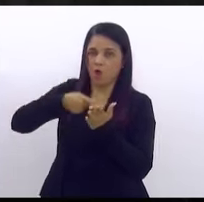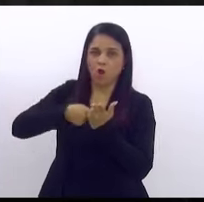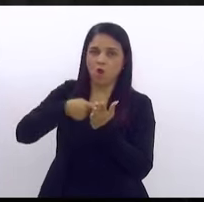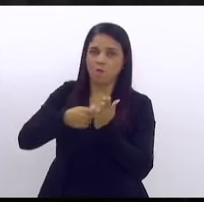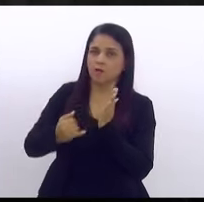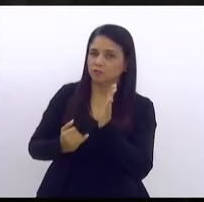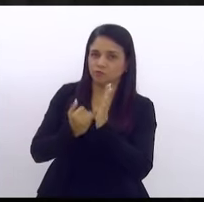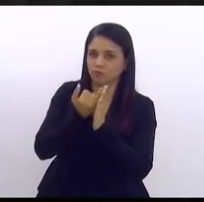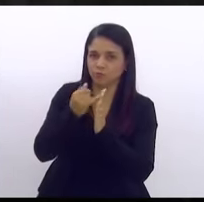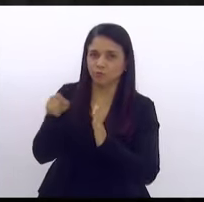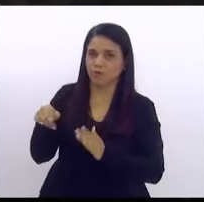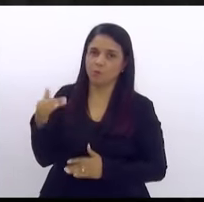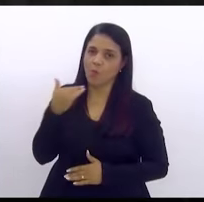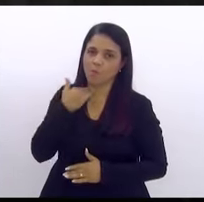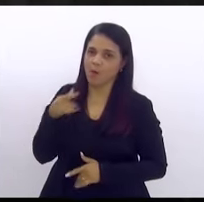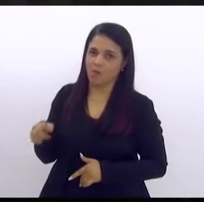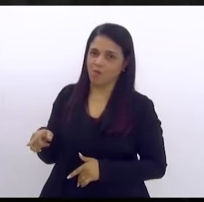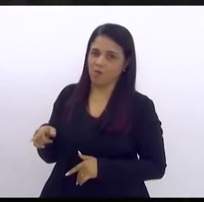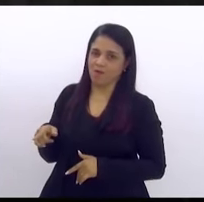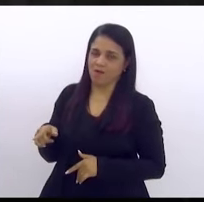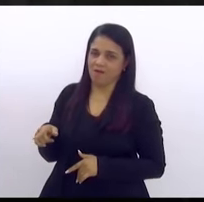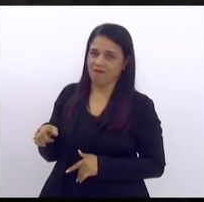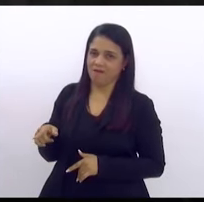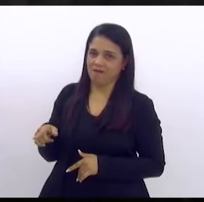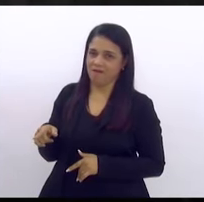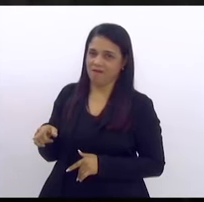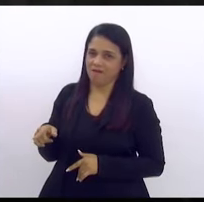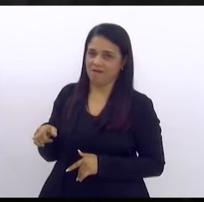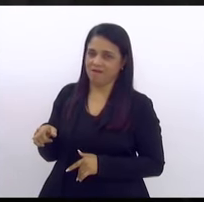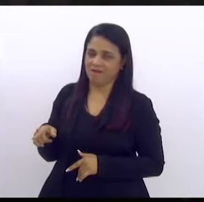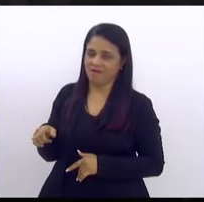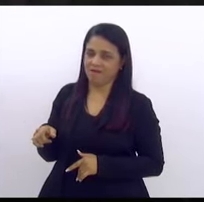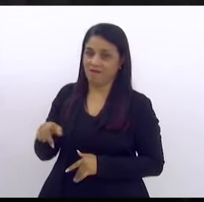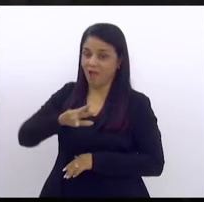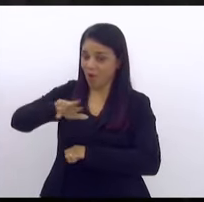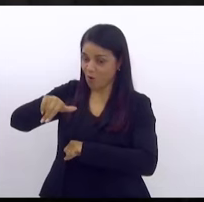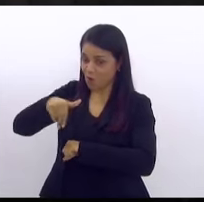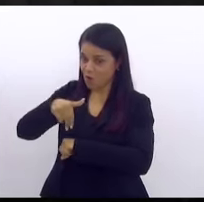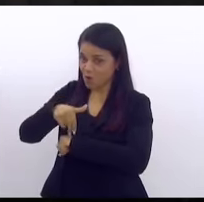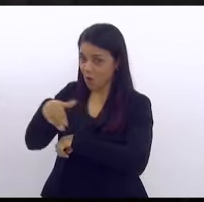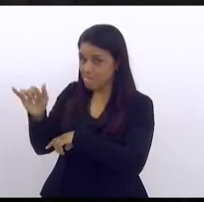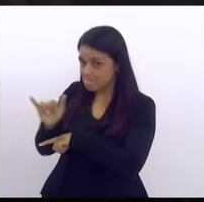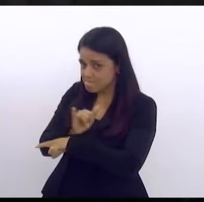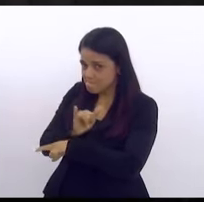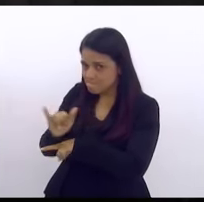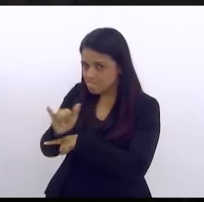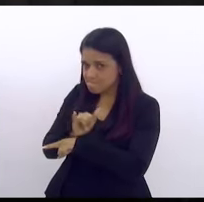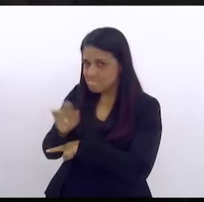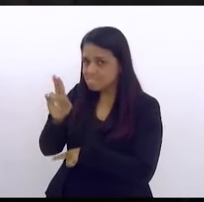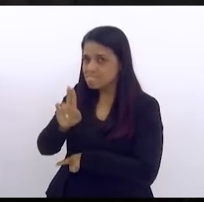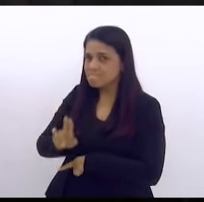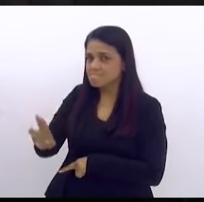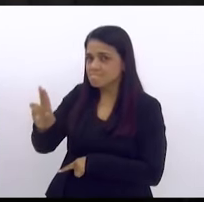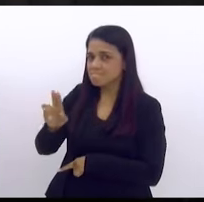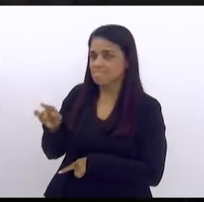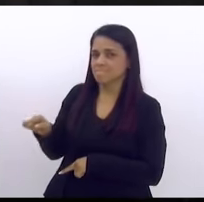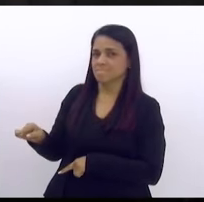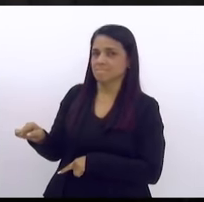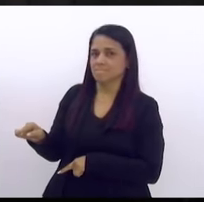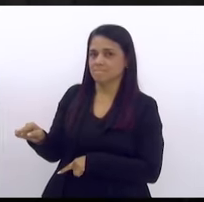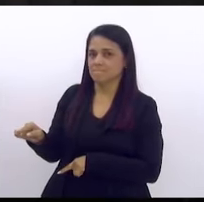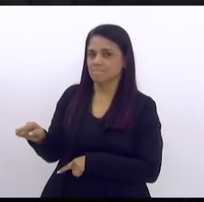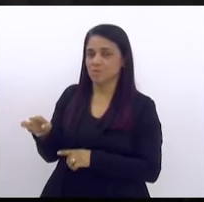porque ela não é banco. Mas ocorre que a União usa um artifício, secretária Adilson, que